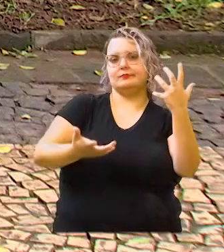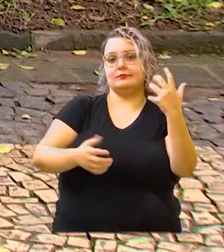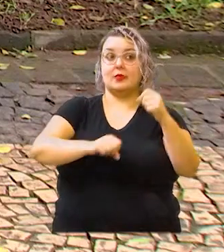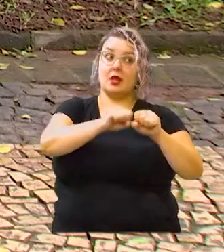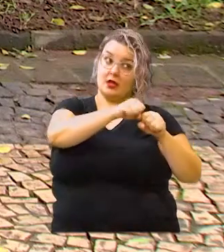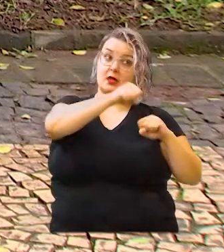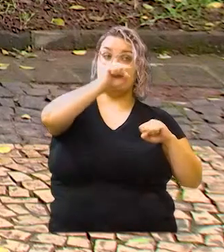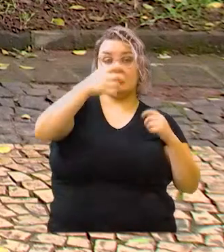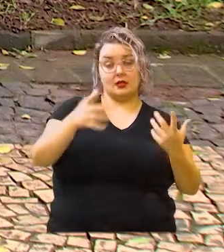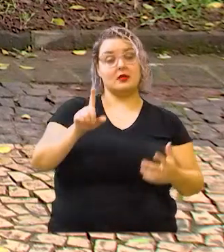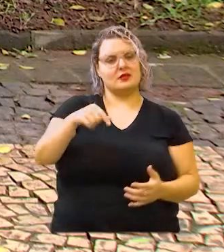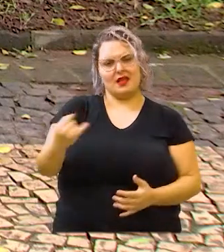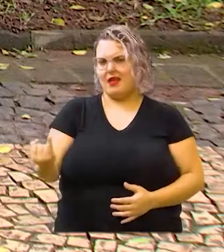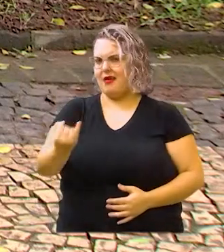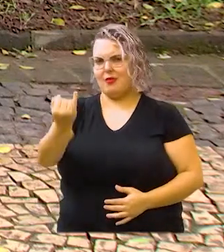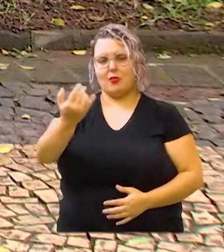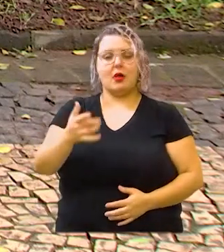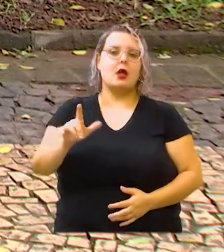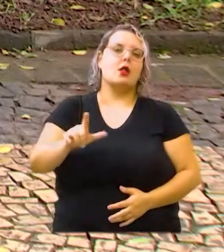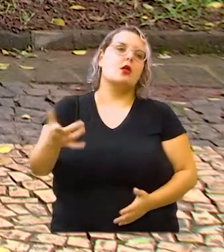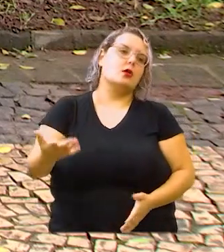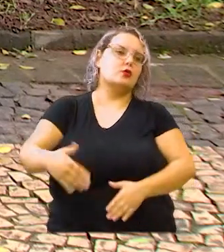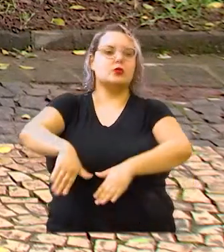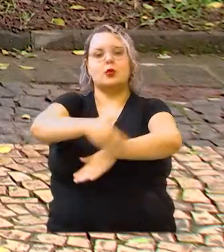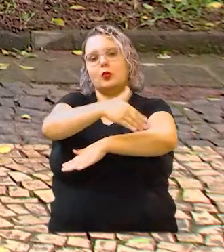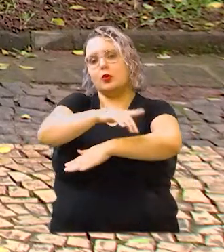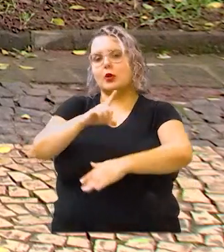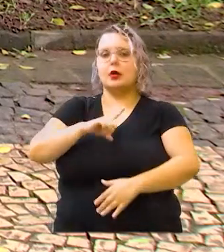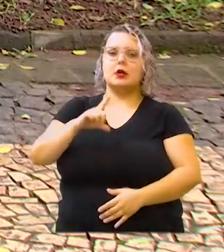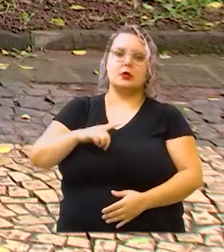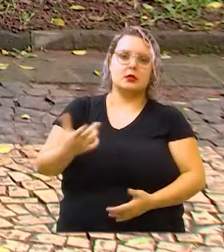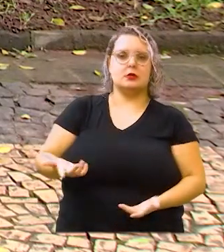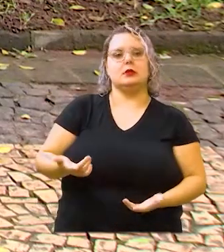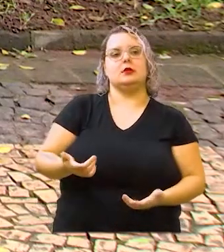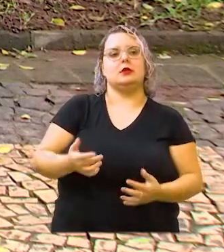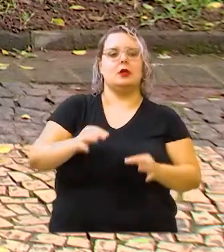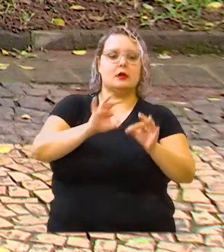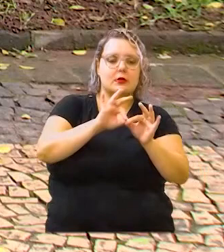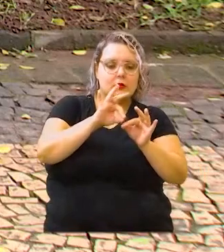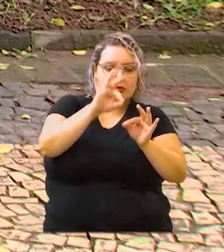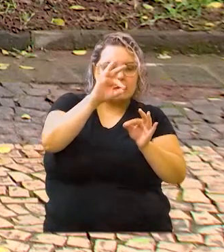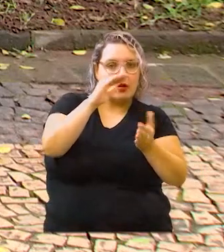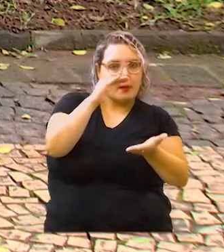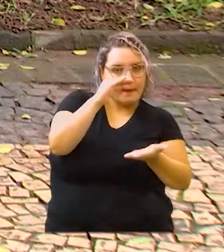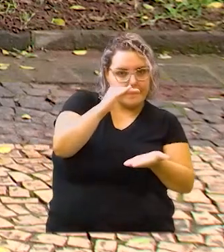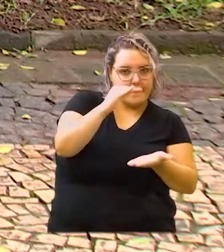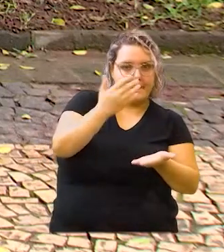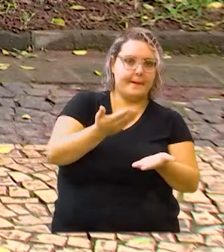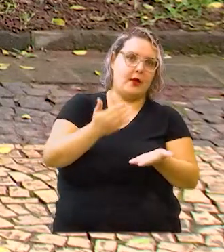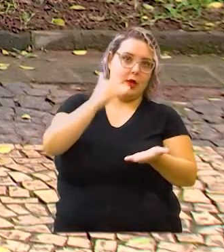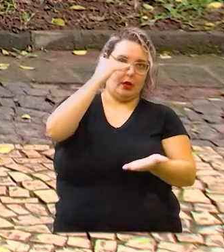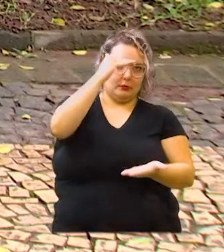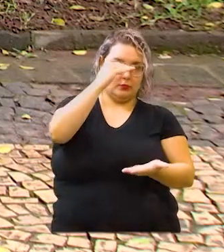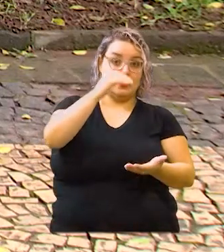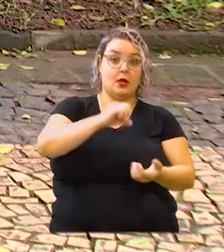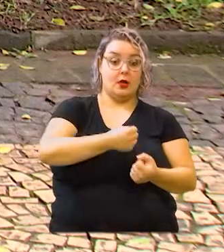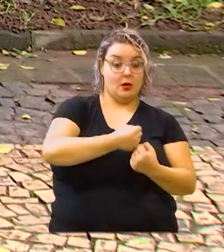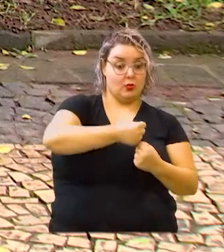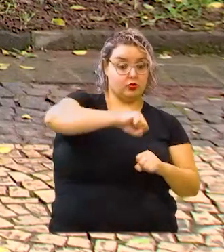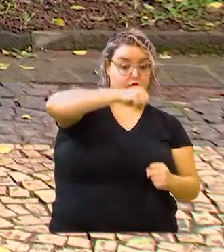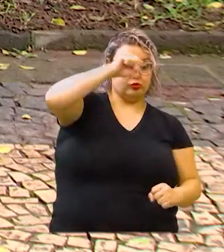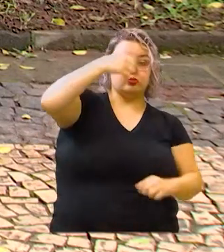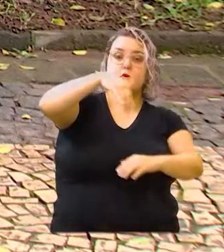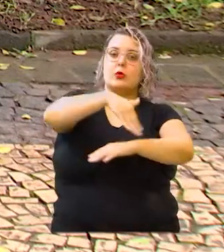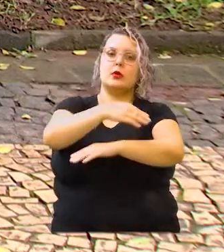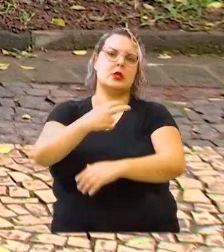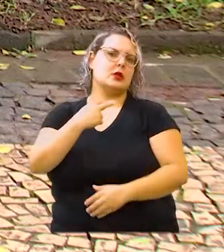grandes. Claro que muitas vezes em ruas existe uma vegetação de menor porte, mas mesmo árvores grandes em